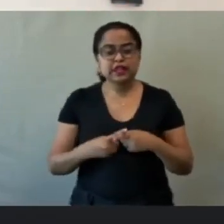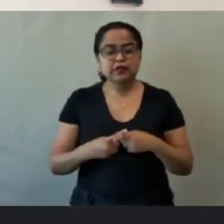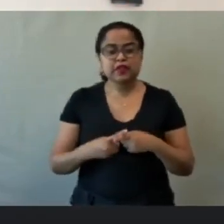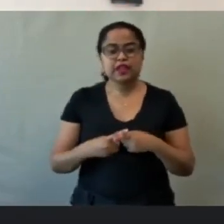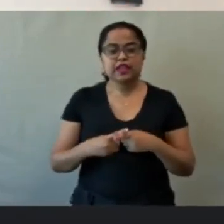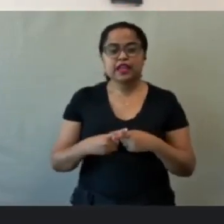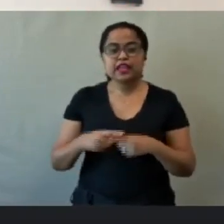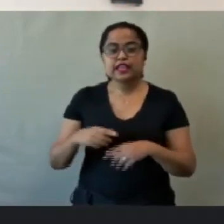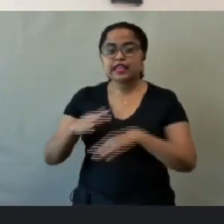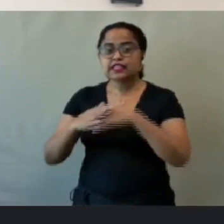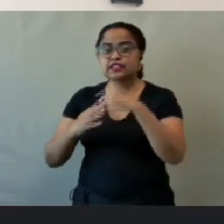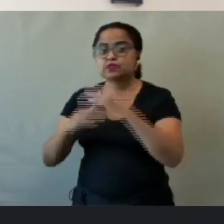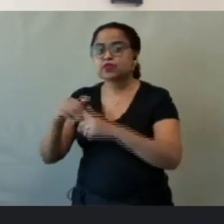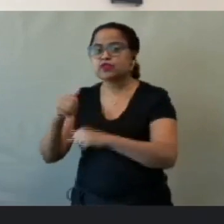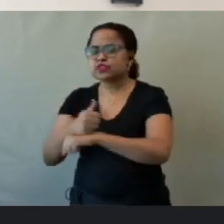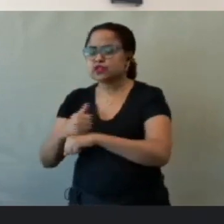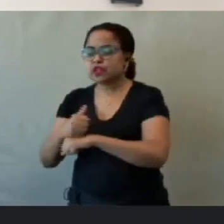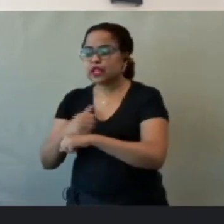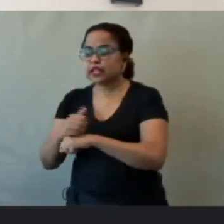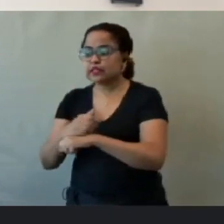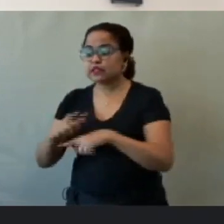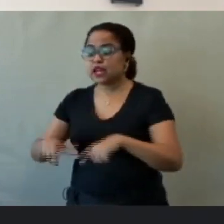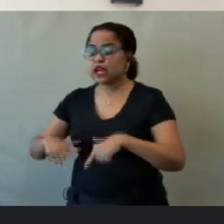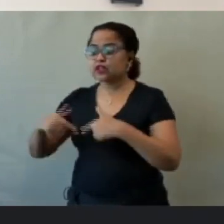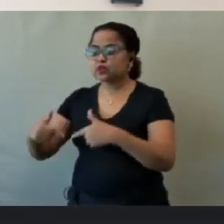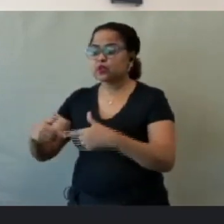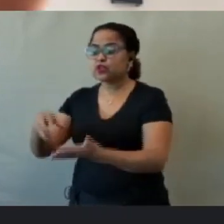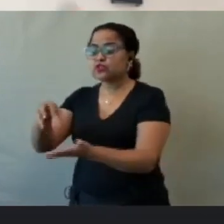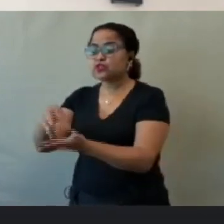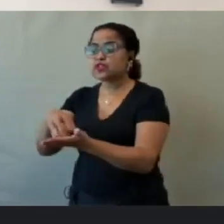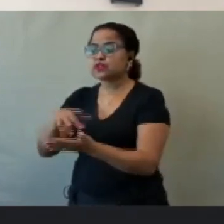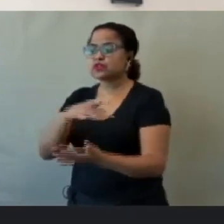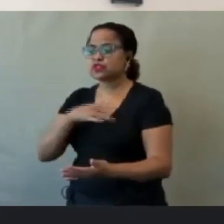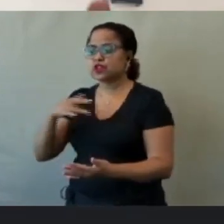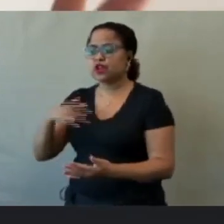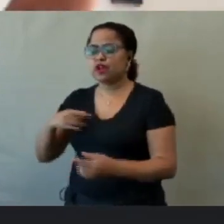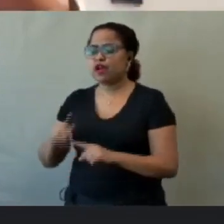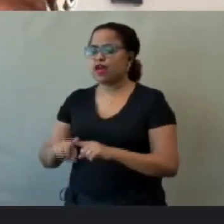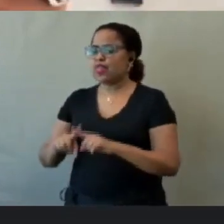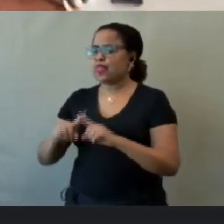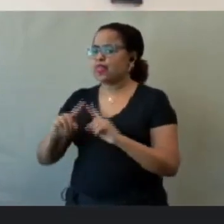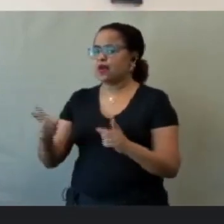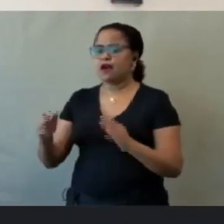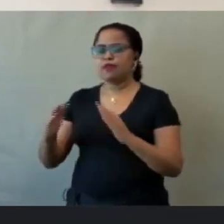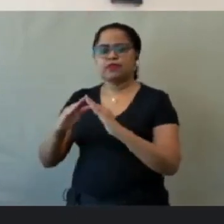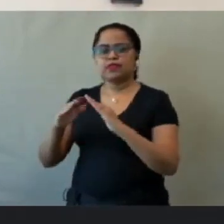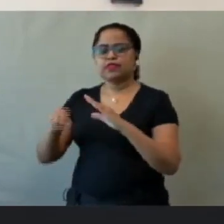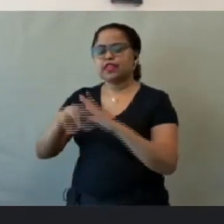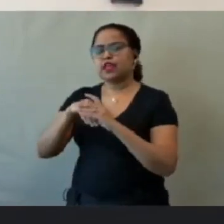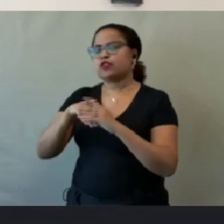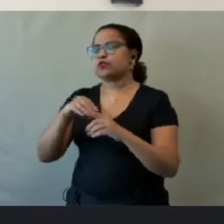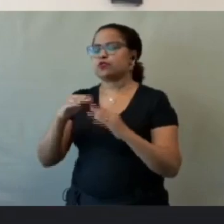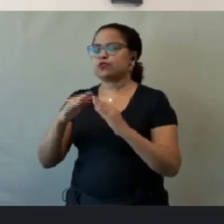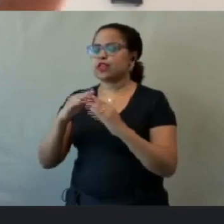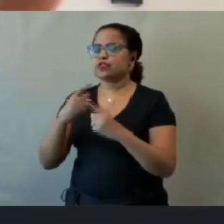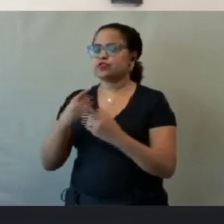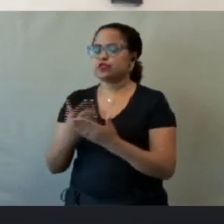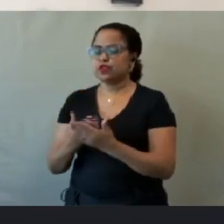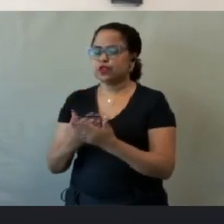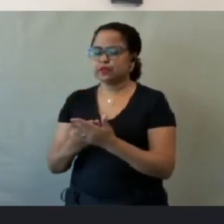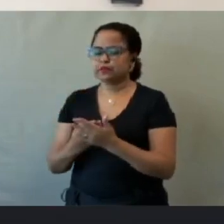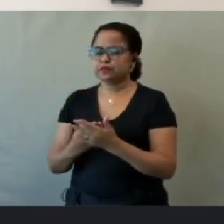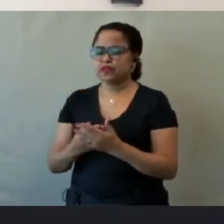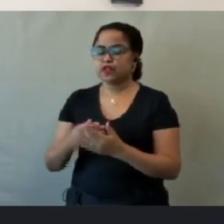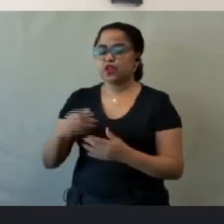lá no centro de saúde, não dentro do espaço da escola, porque o dinheiro, o recurso do Fundeb tem que ser para